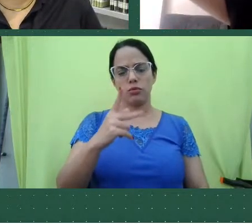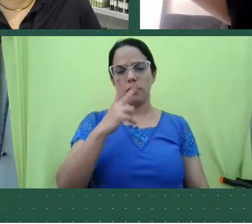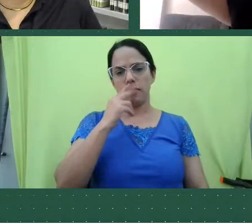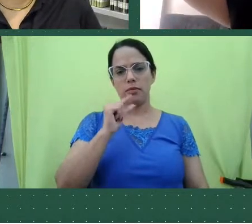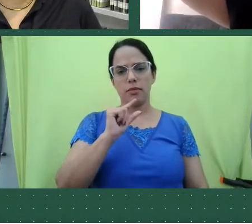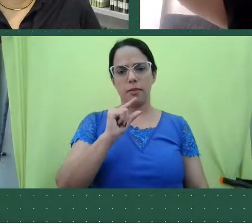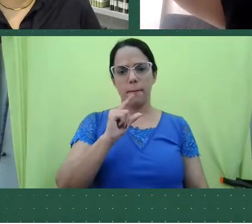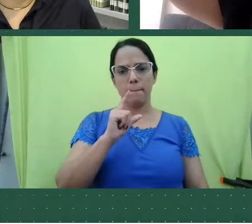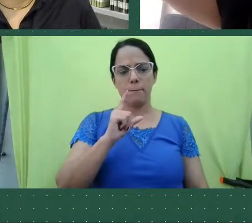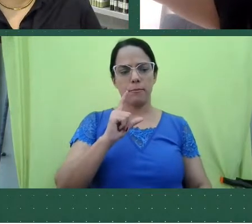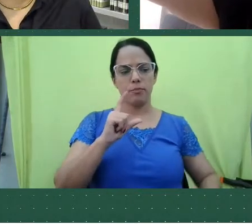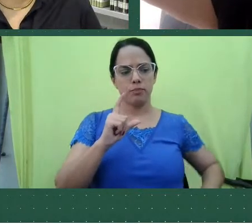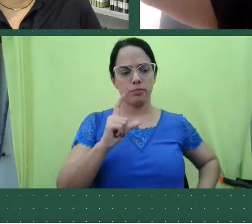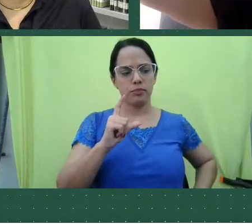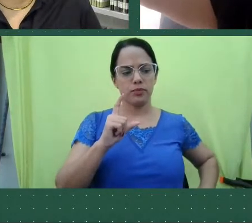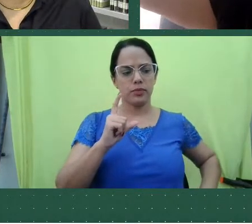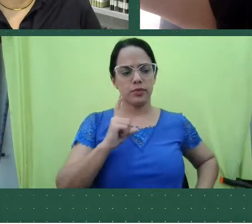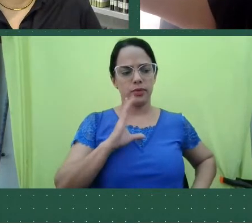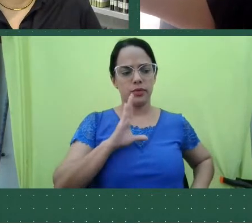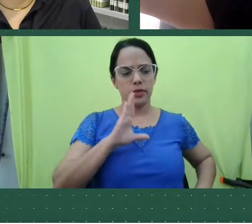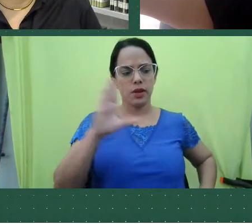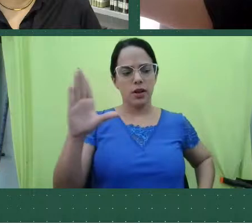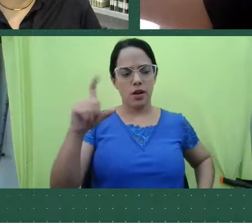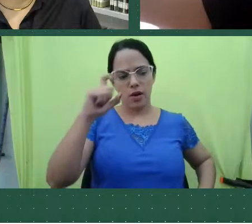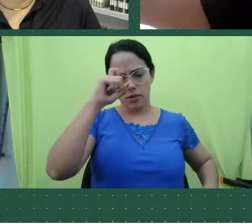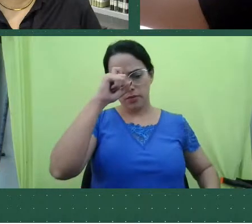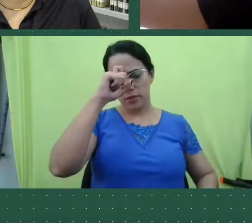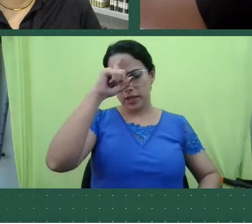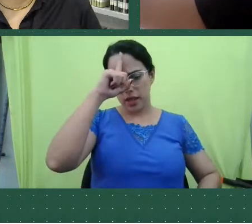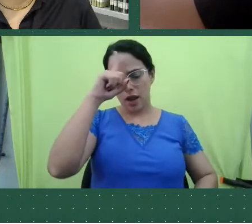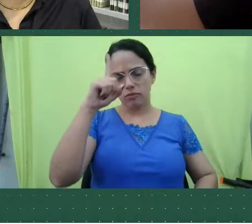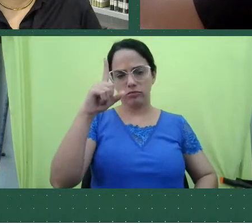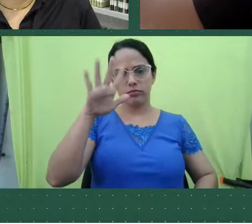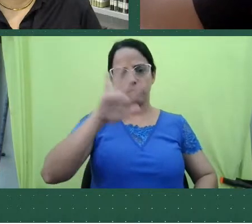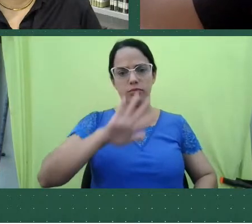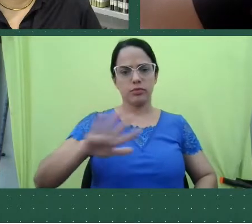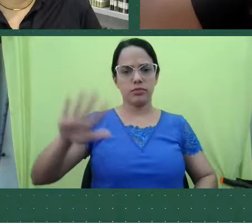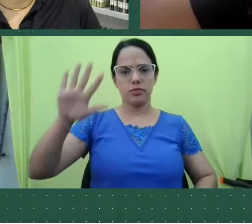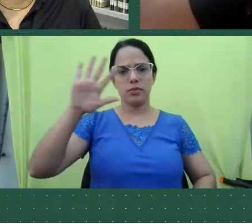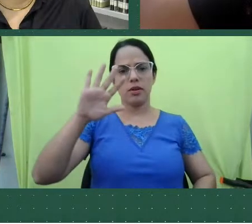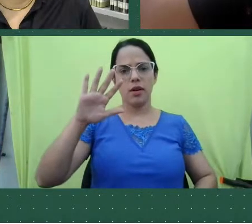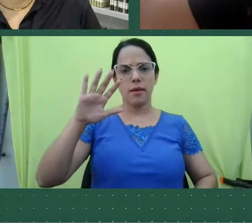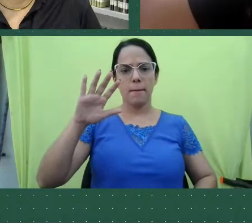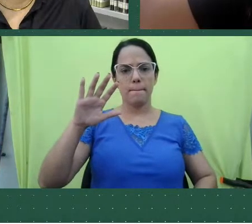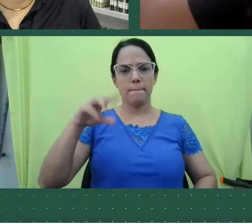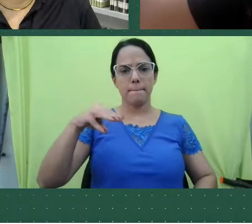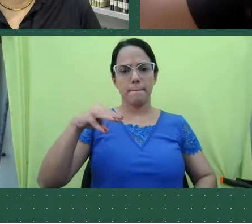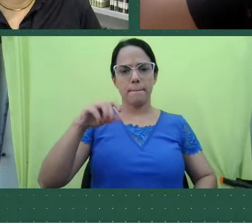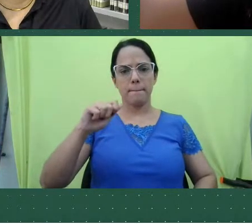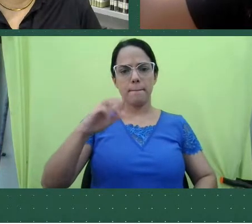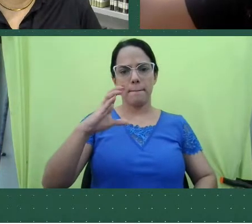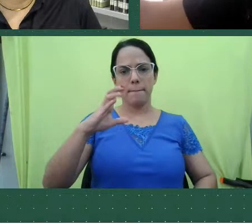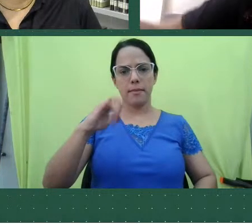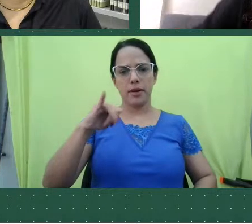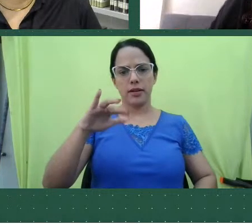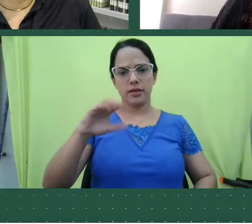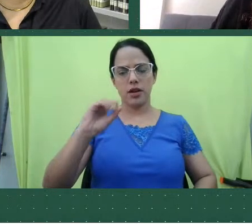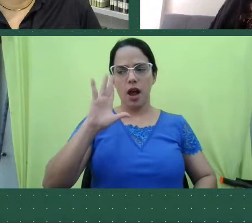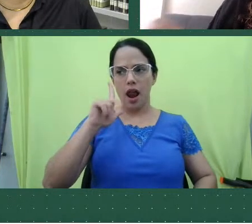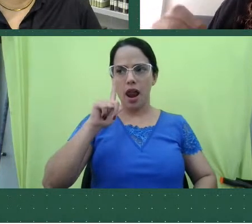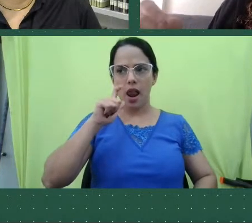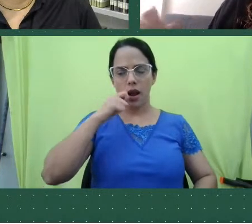aqui no Hospital Geral do Estado, em Maceió, aqui em Alagoas,